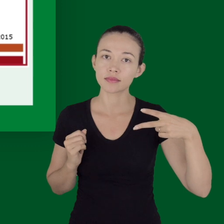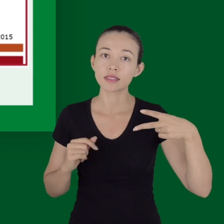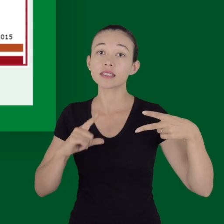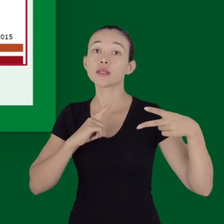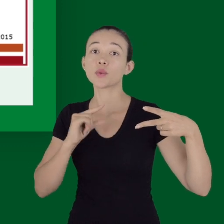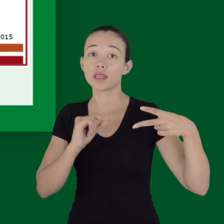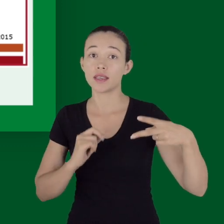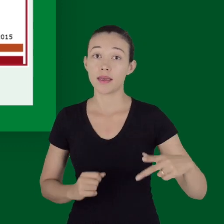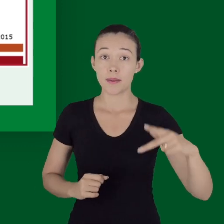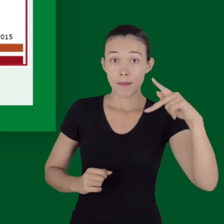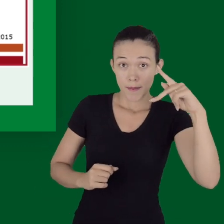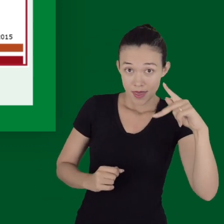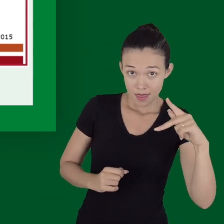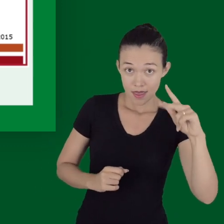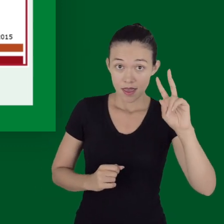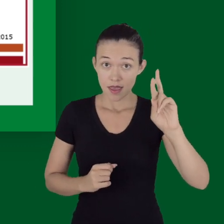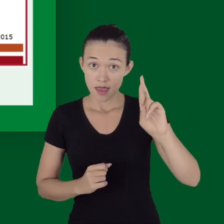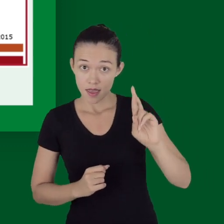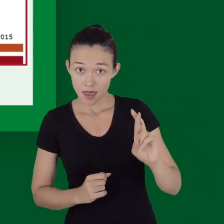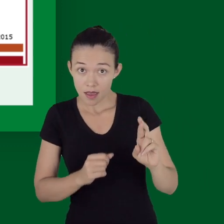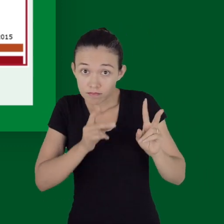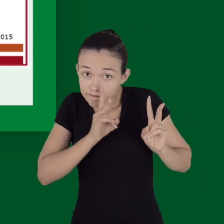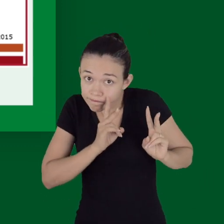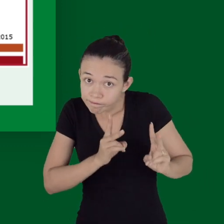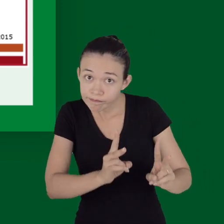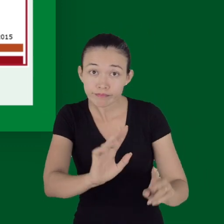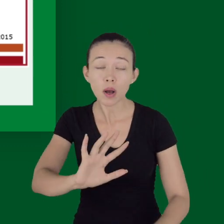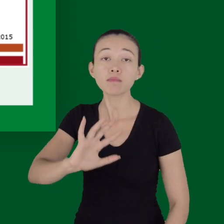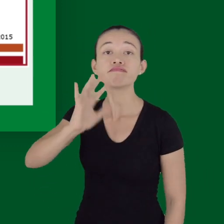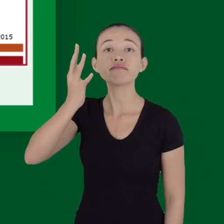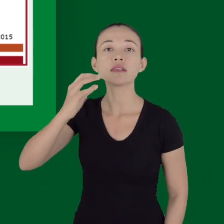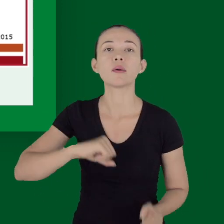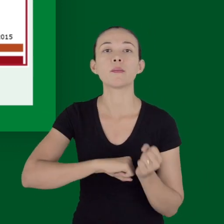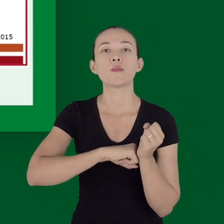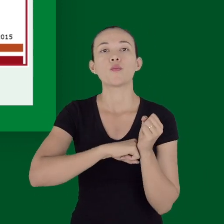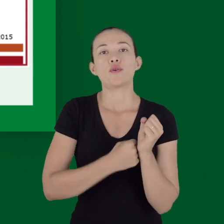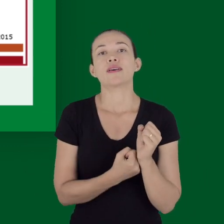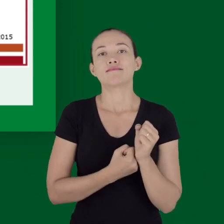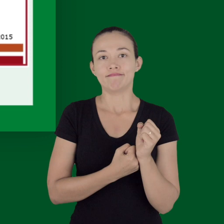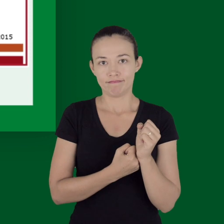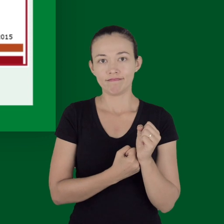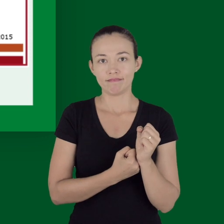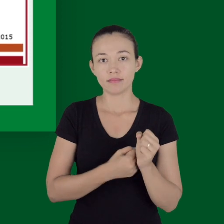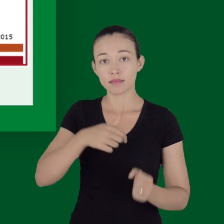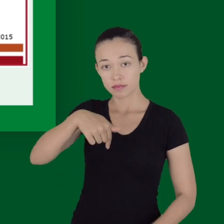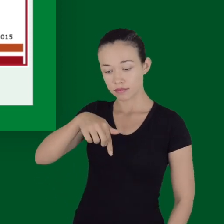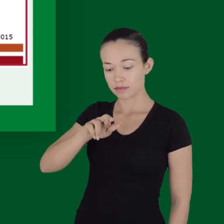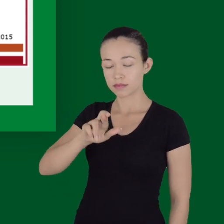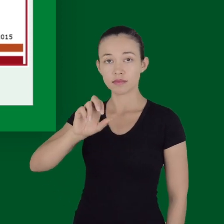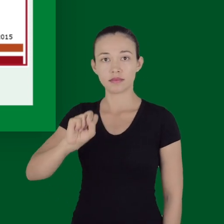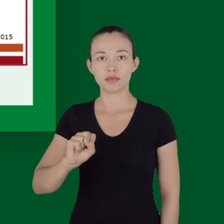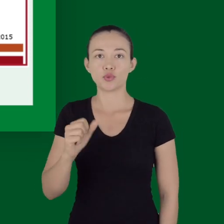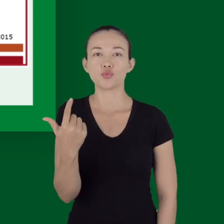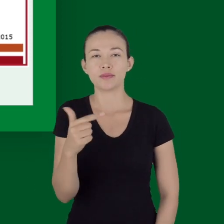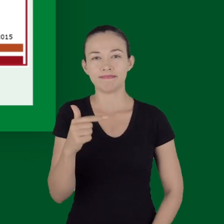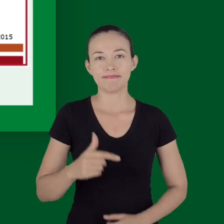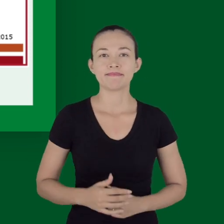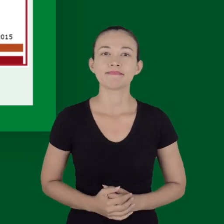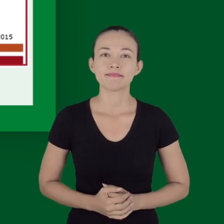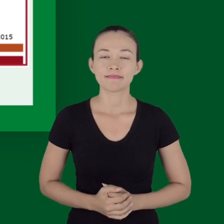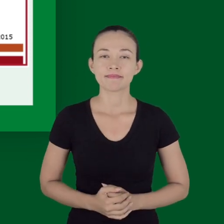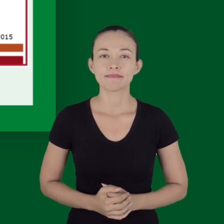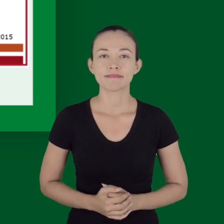né? Existe um PR fixo e do nada a P bloqueia. Não existe um QRS. A gente consegue ver também que